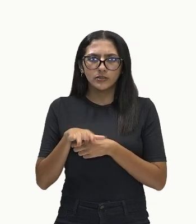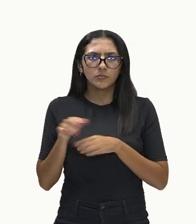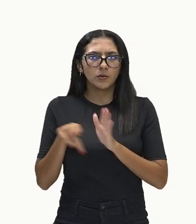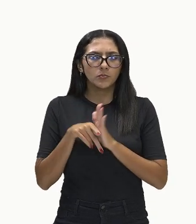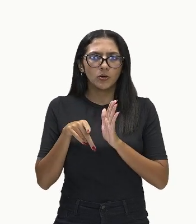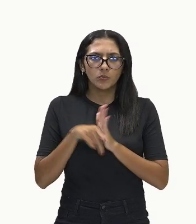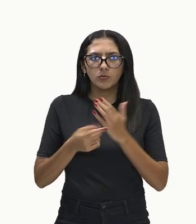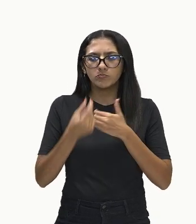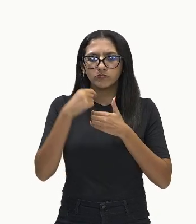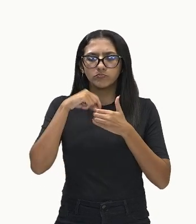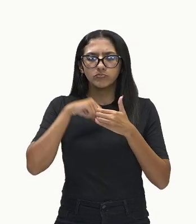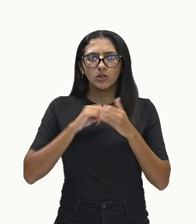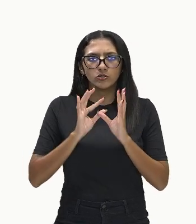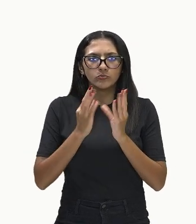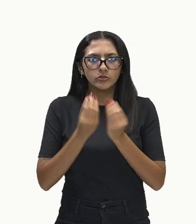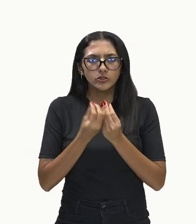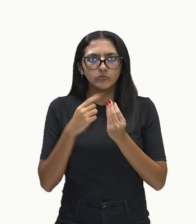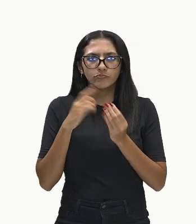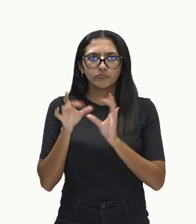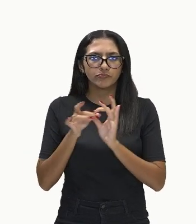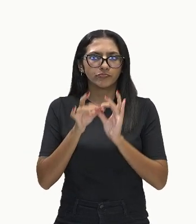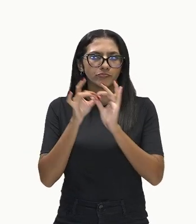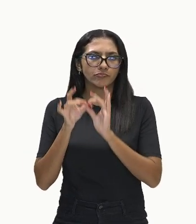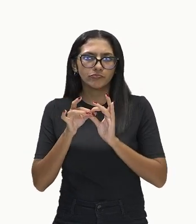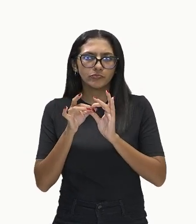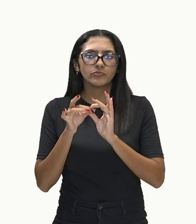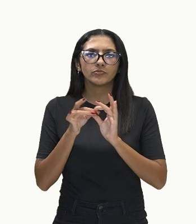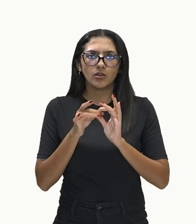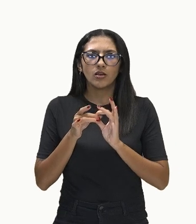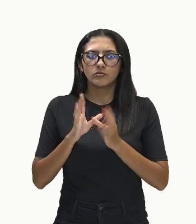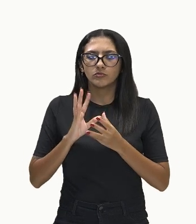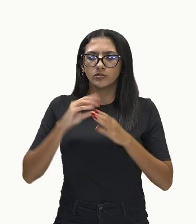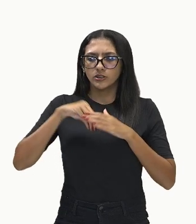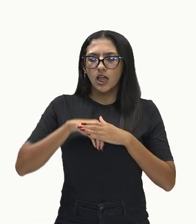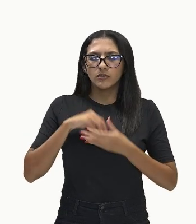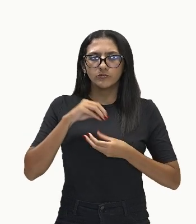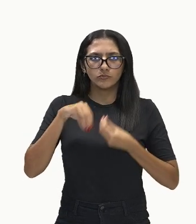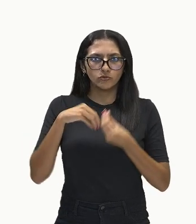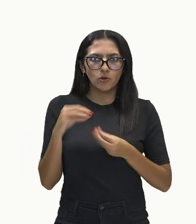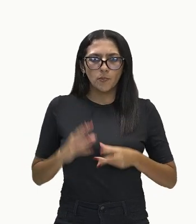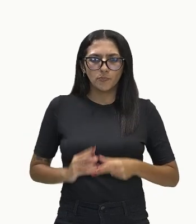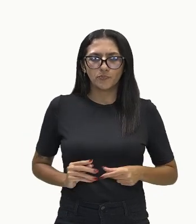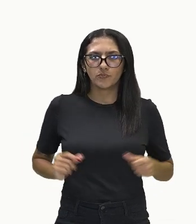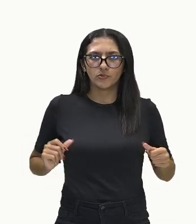digestão que se vão unir-se ao nosso suco gástrico.